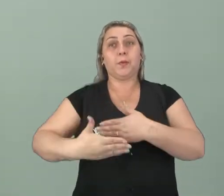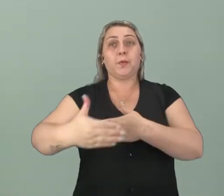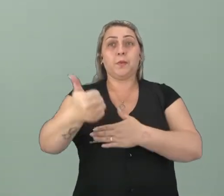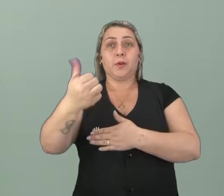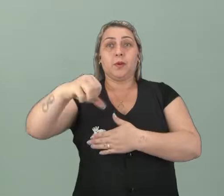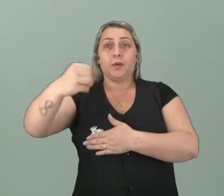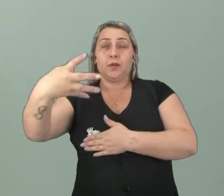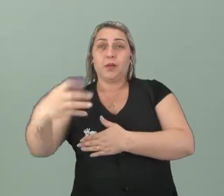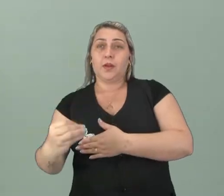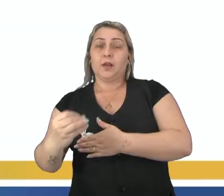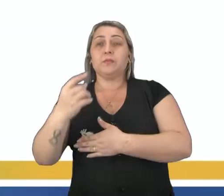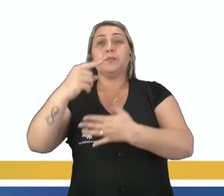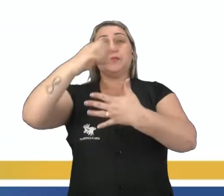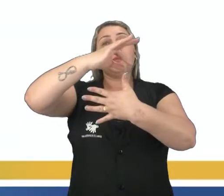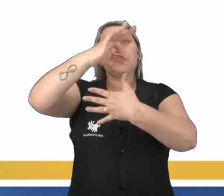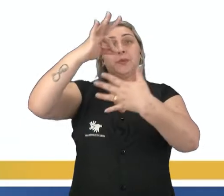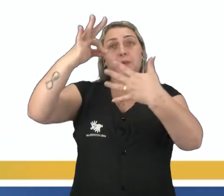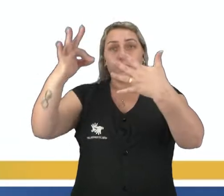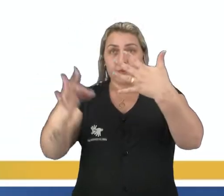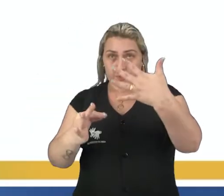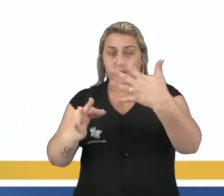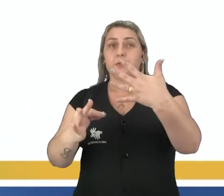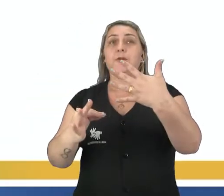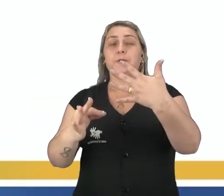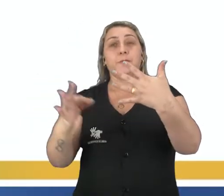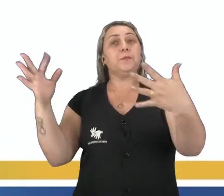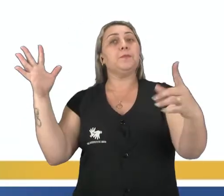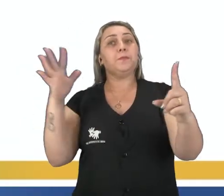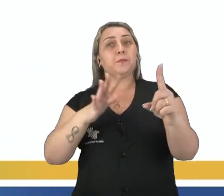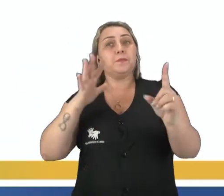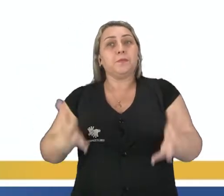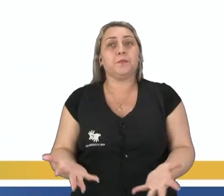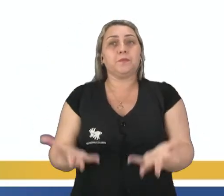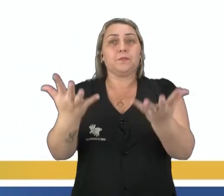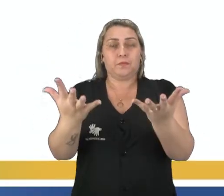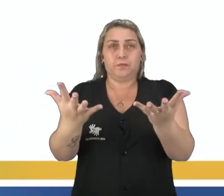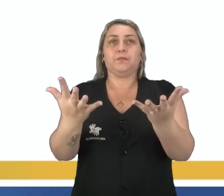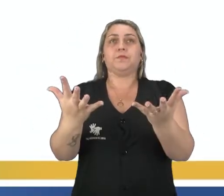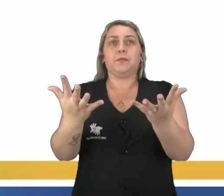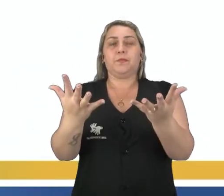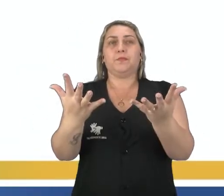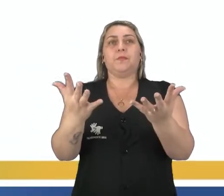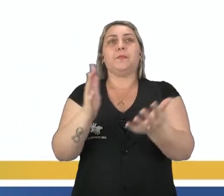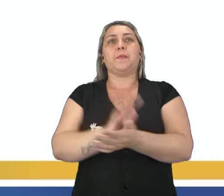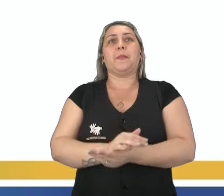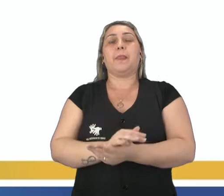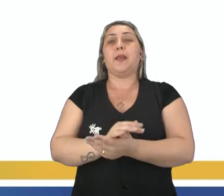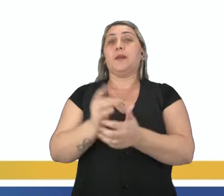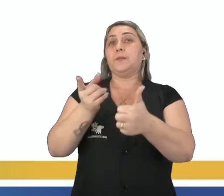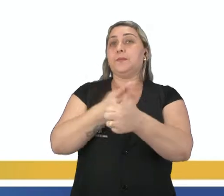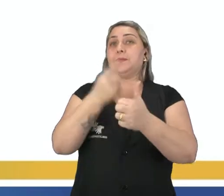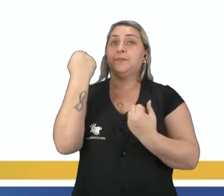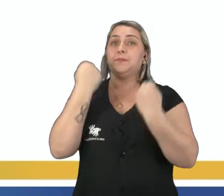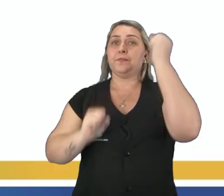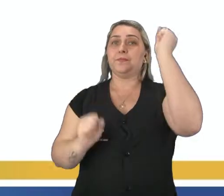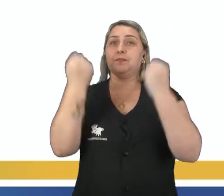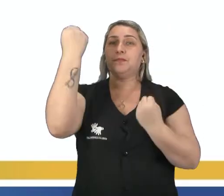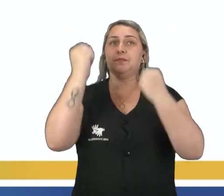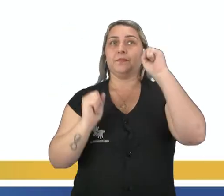1940. Olha alguns dos itens, alguns fatores que influenciaram bastante nesse processo. Um deles,